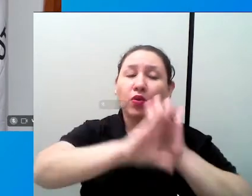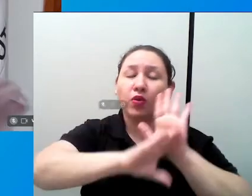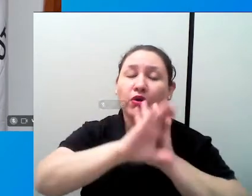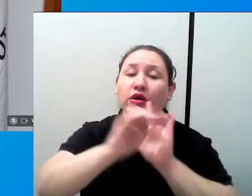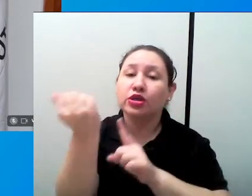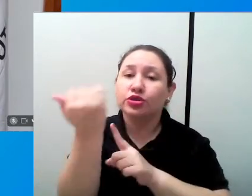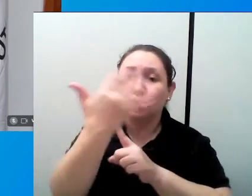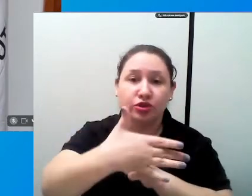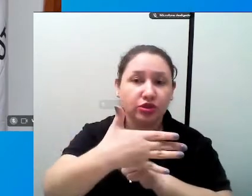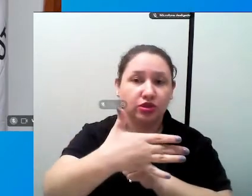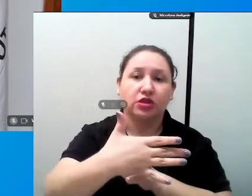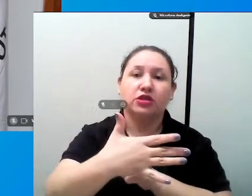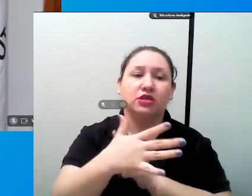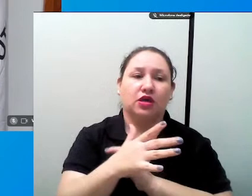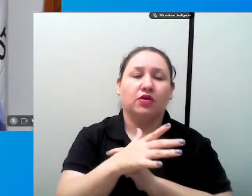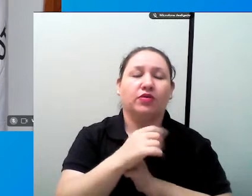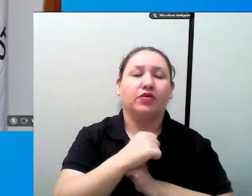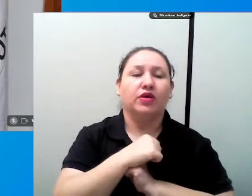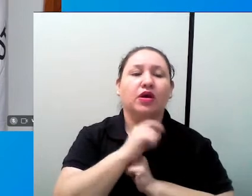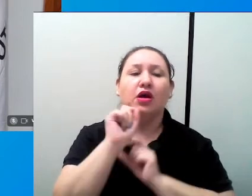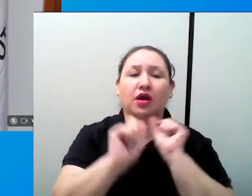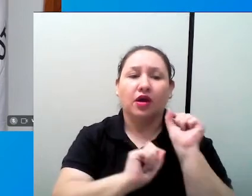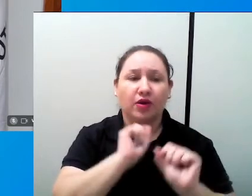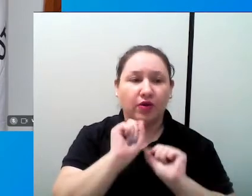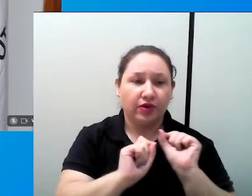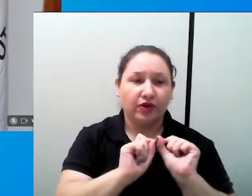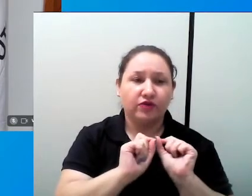não extensão do currículo. Né? Então a